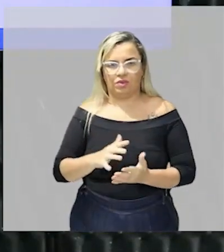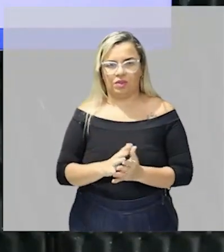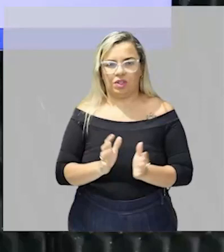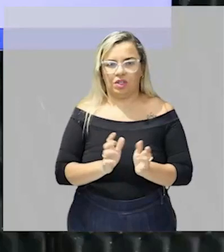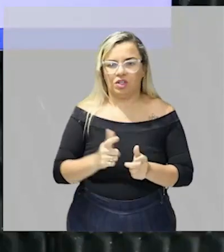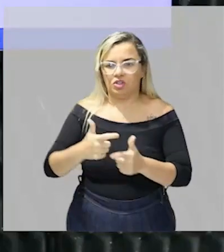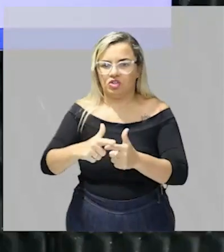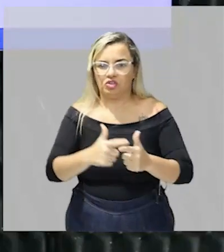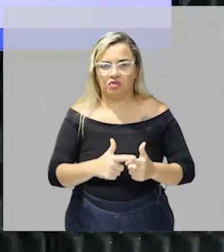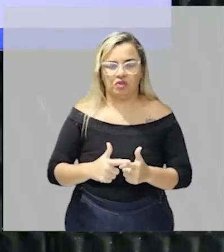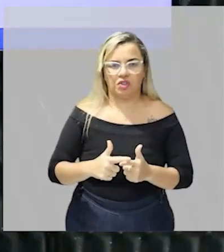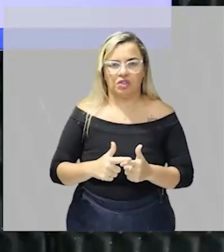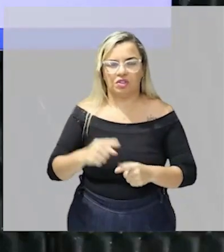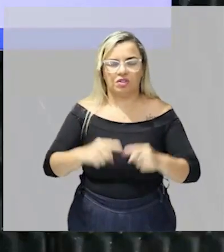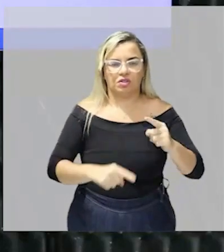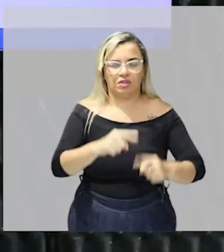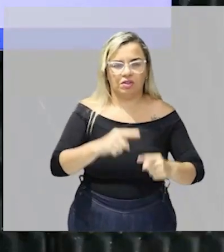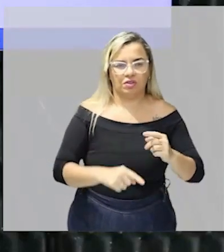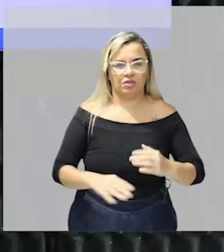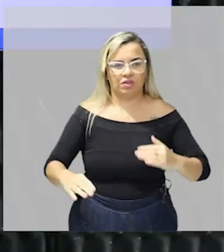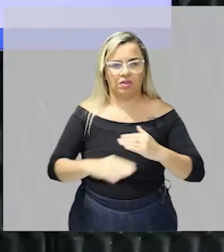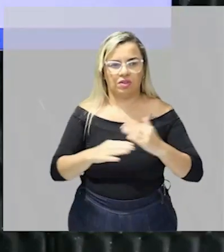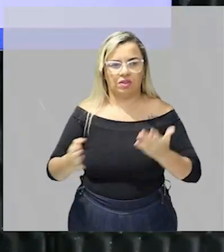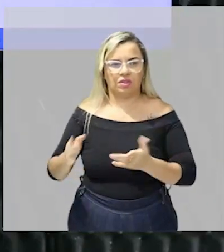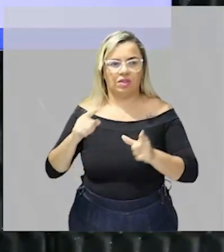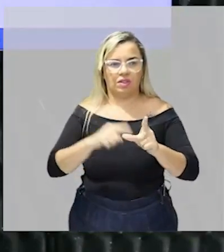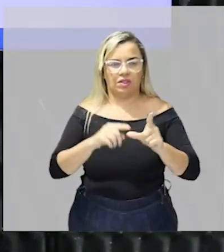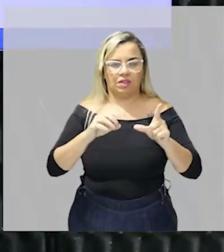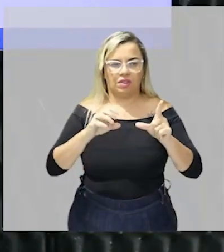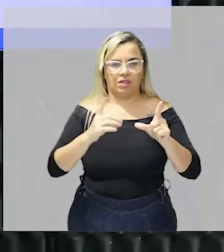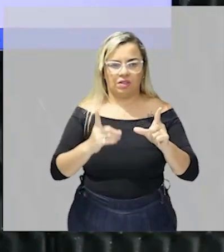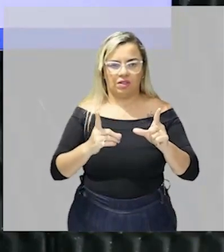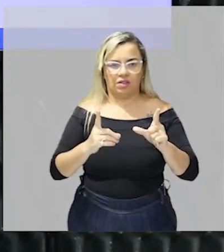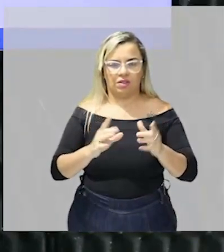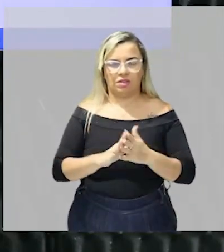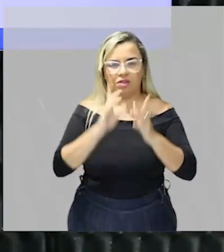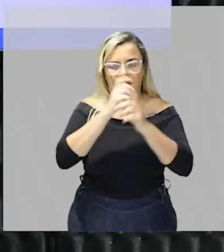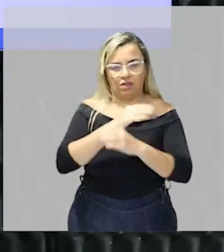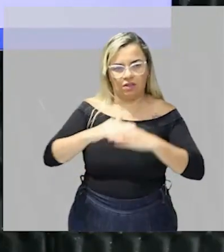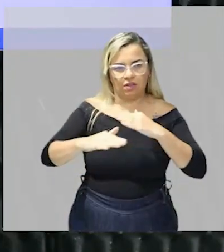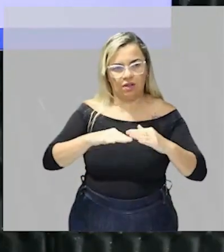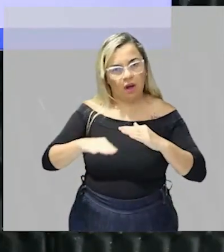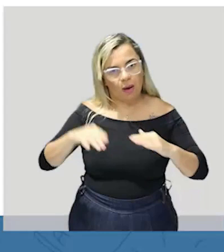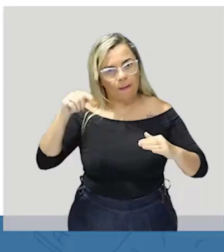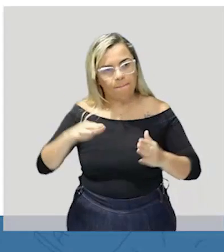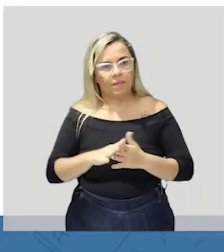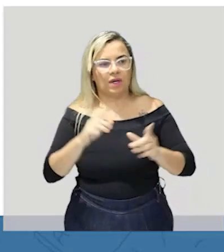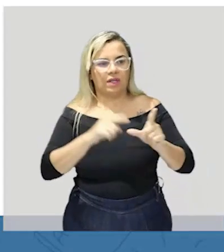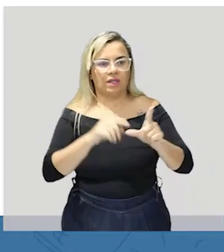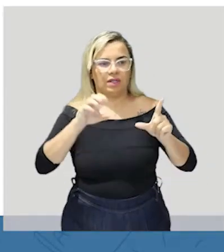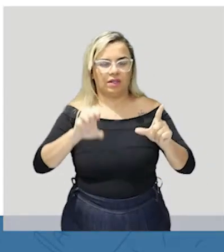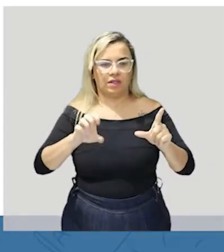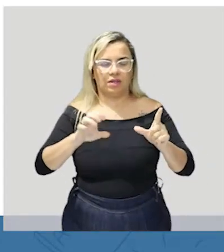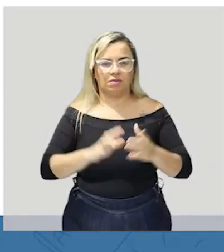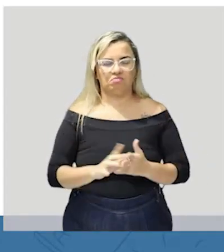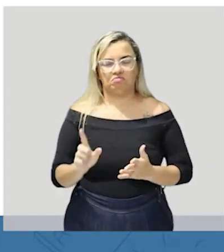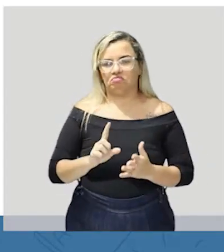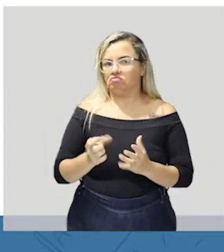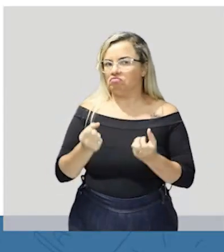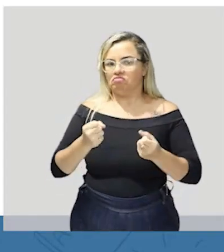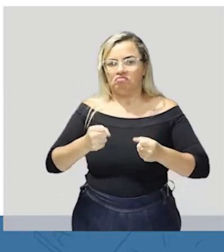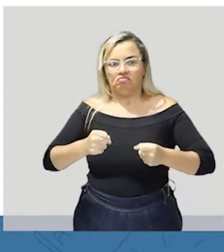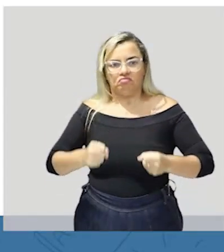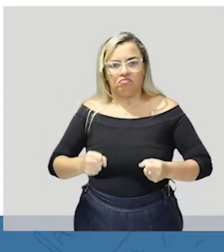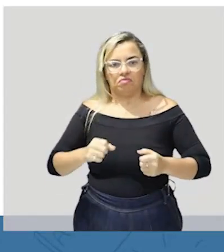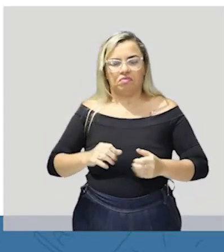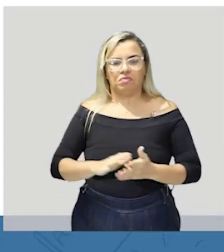bens. Existência de mobilidade? Não. Uma tendência ao imobilismo. Então, resposta, letra E. Impossibilidade, olha só, de